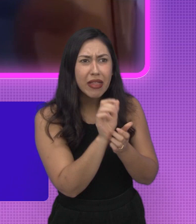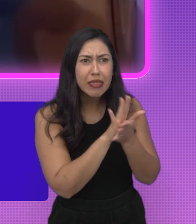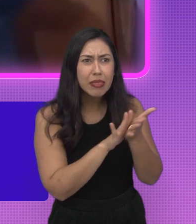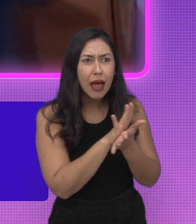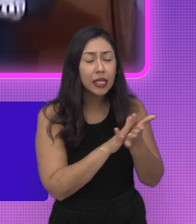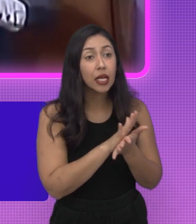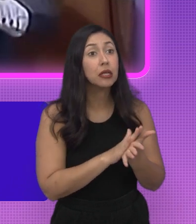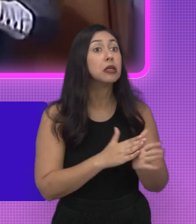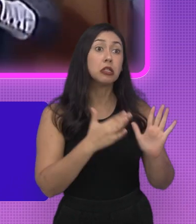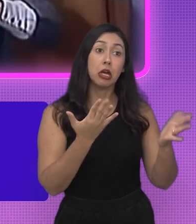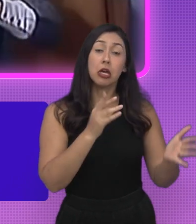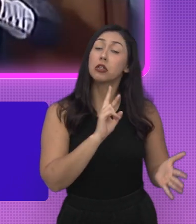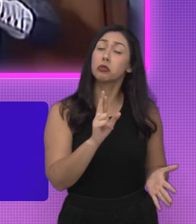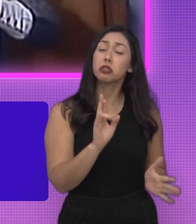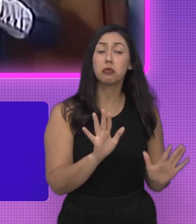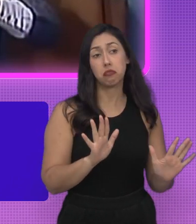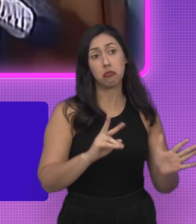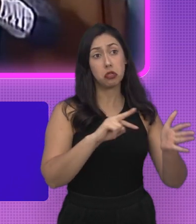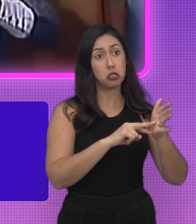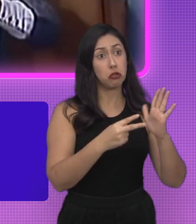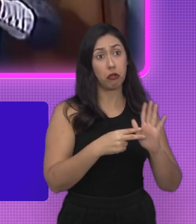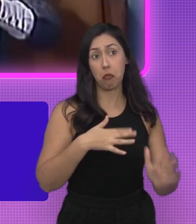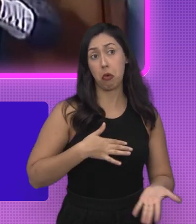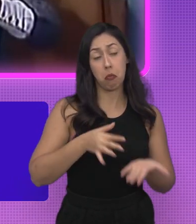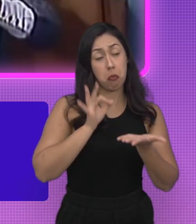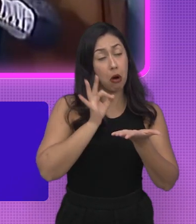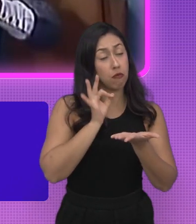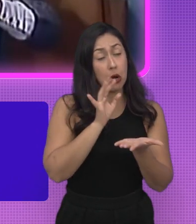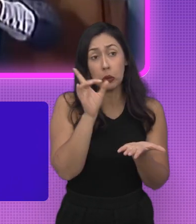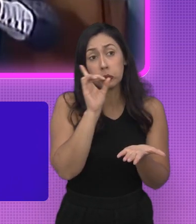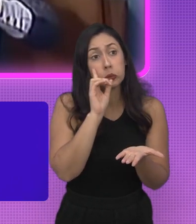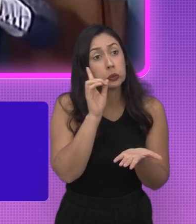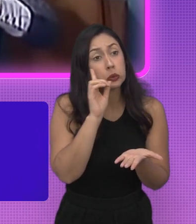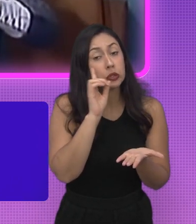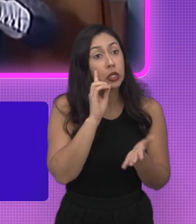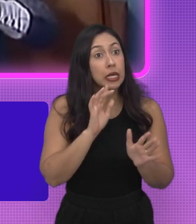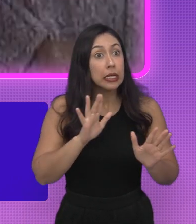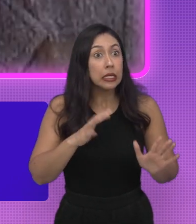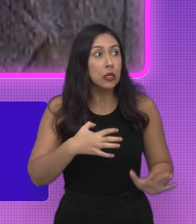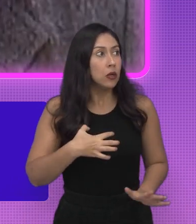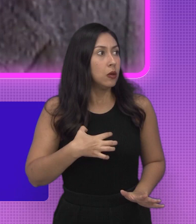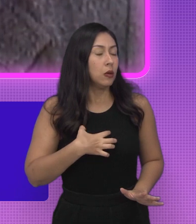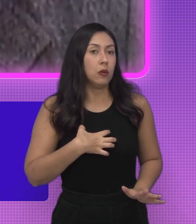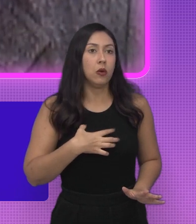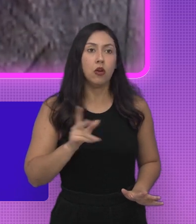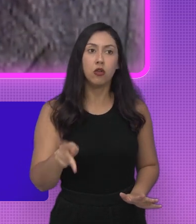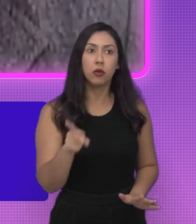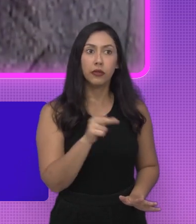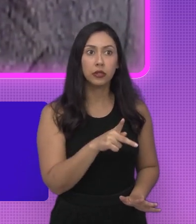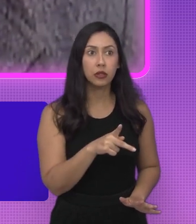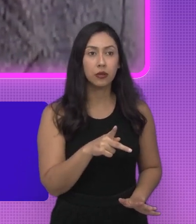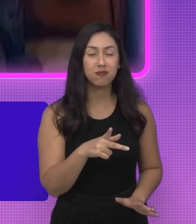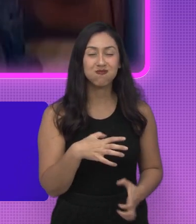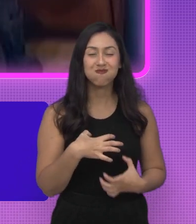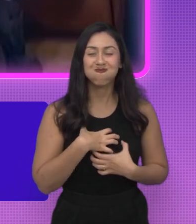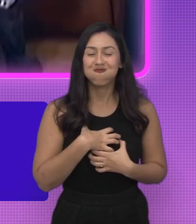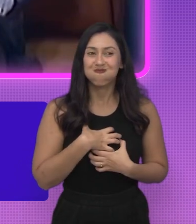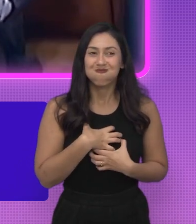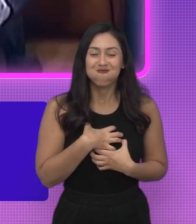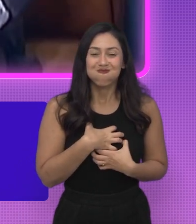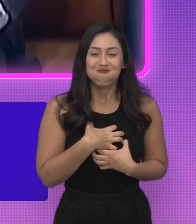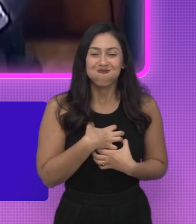você não fez nada. E daí o Chaves fala, mas esse é o meu café da manhã de todas as manhãs. E daí, na hora, o professor Girafales, ele fica,